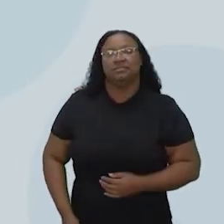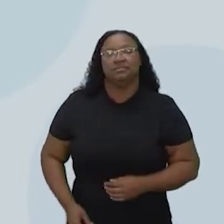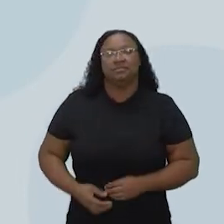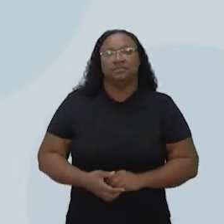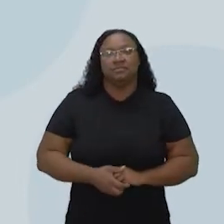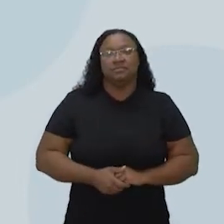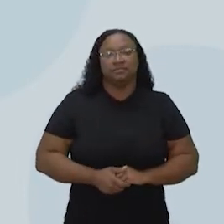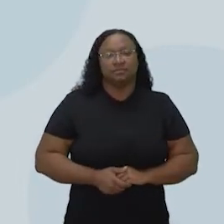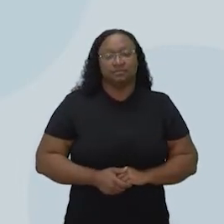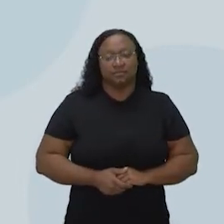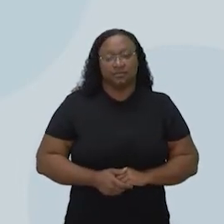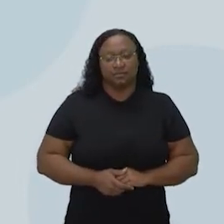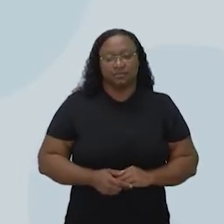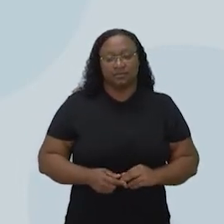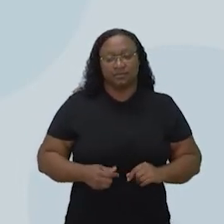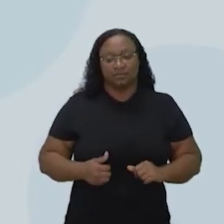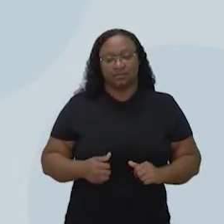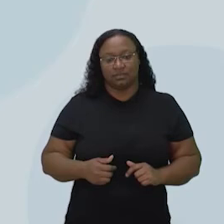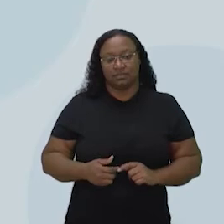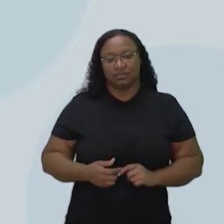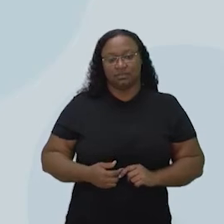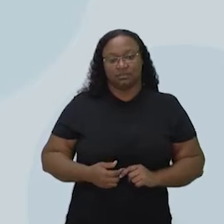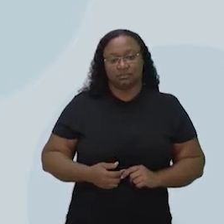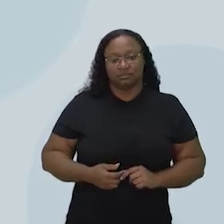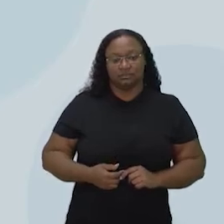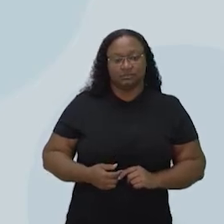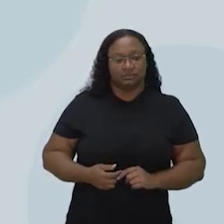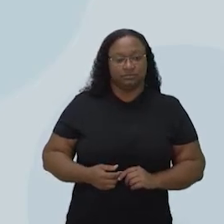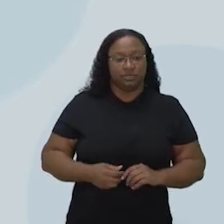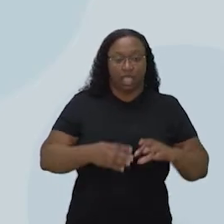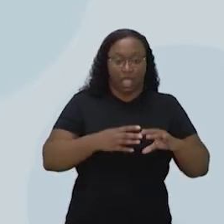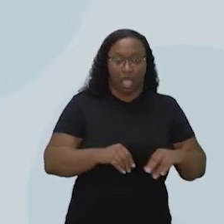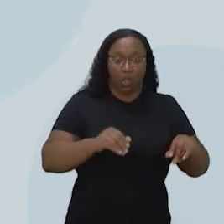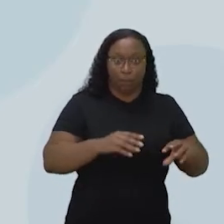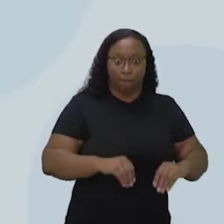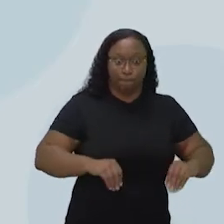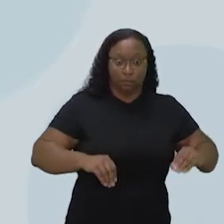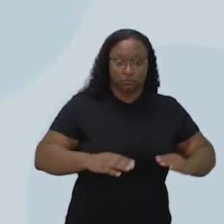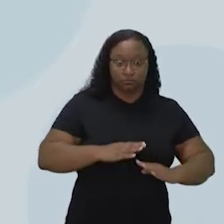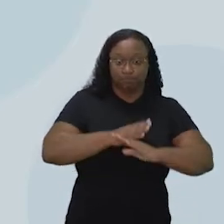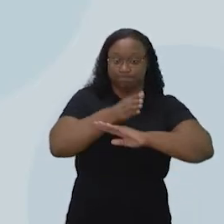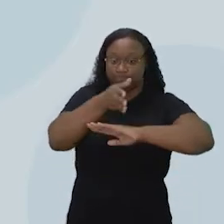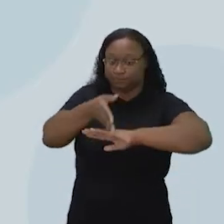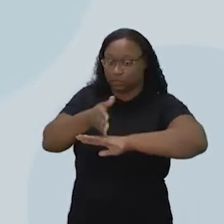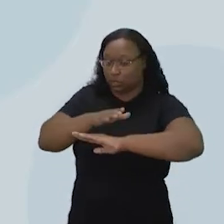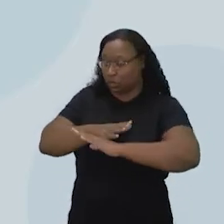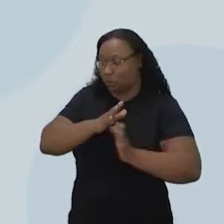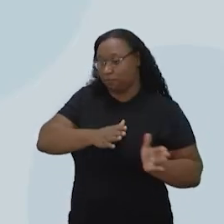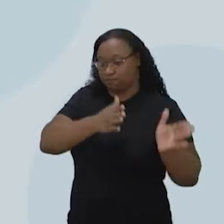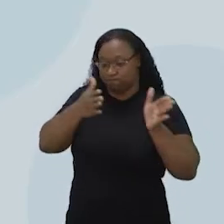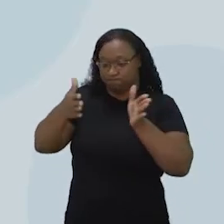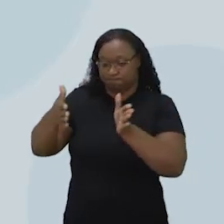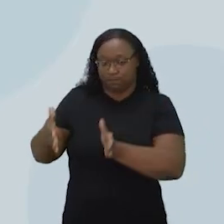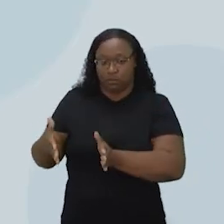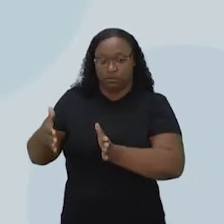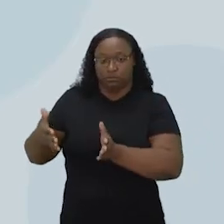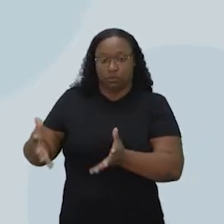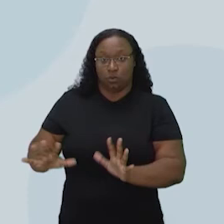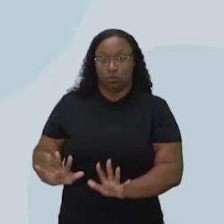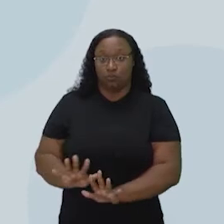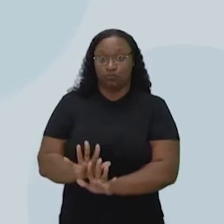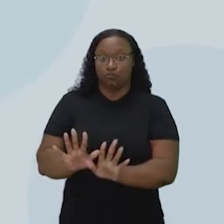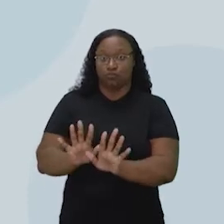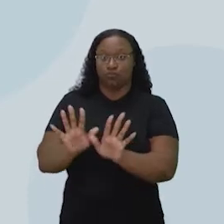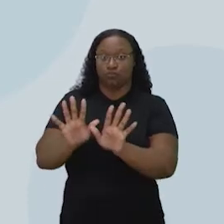né? Enfim, entra a biomassa, passa pelo gaseificador, aí aqui a ideia é